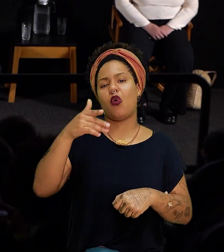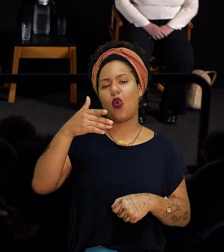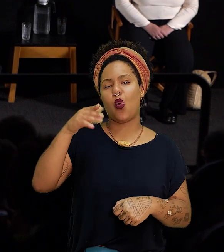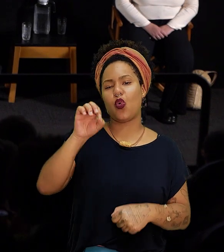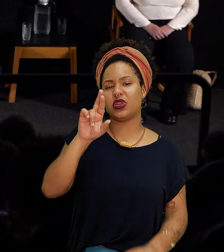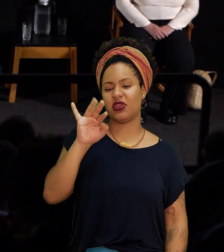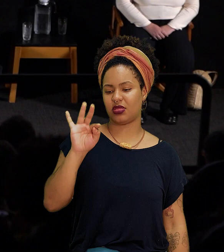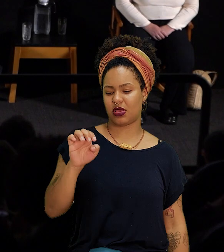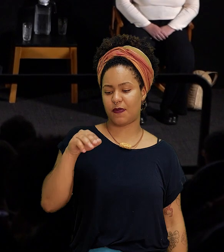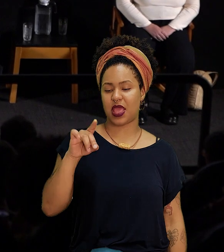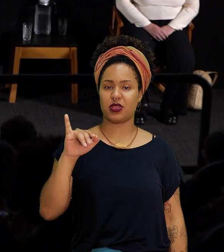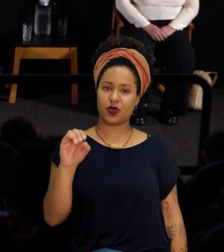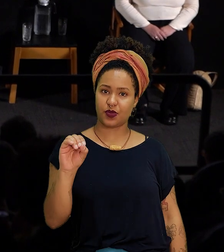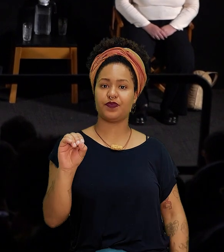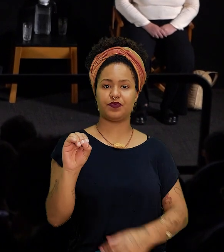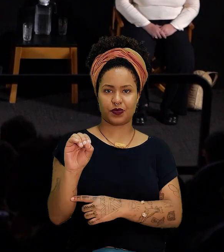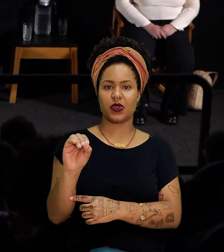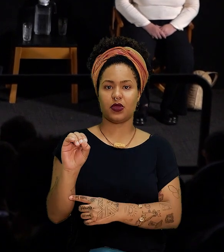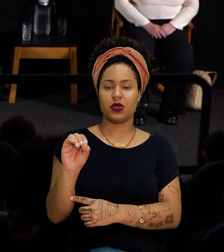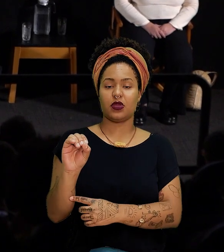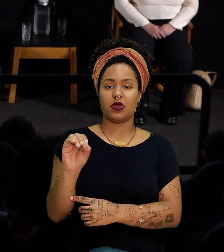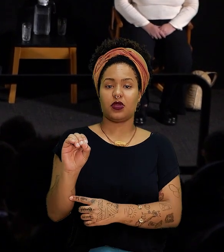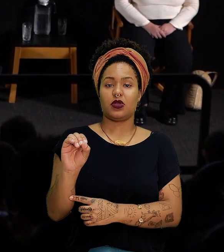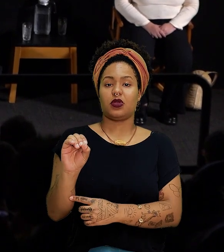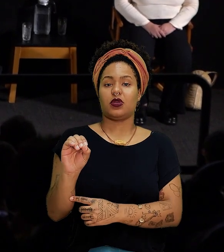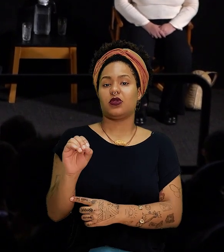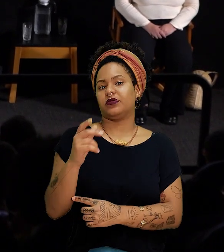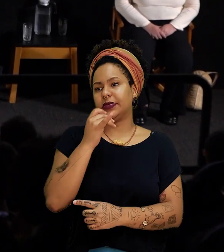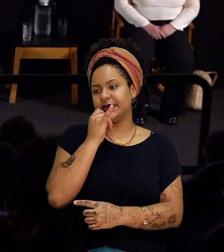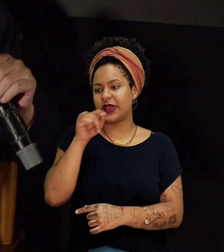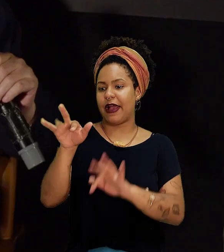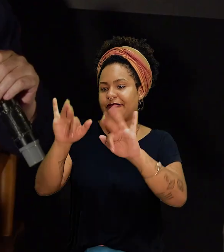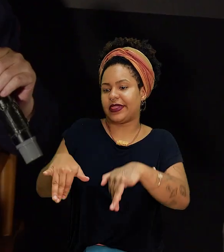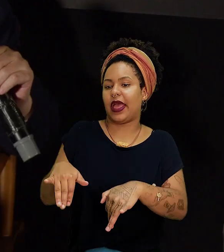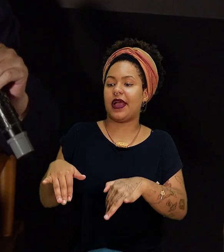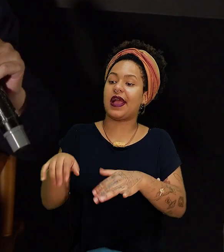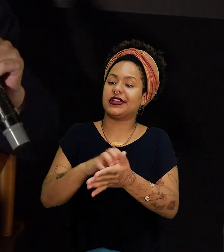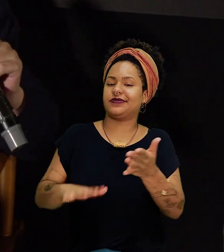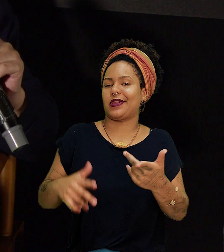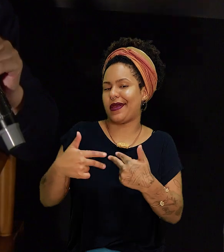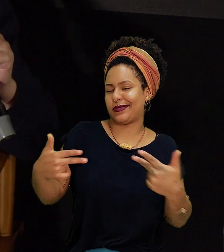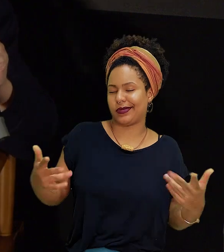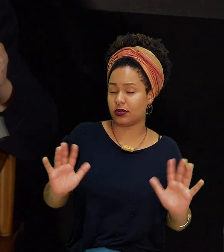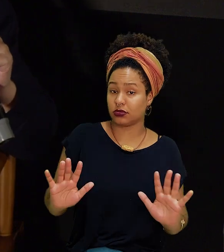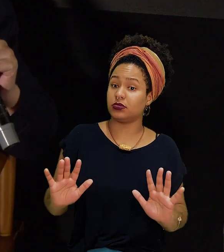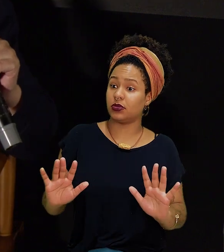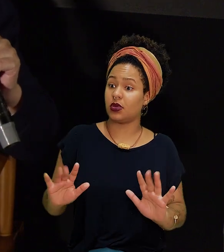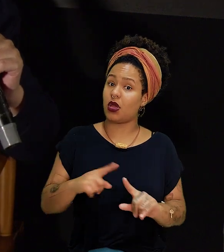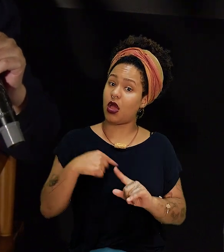certo? Se você vai lá e falar, você vai ter que encerrar as atividades, etc. Tá certo?